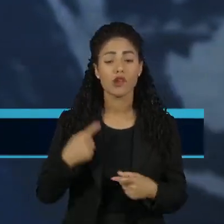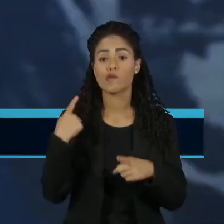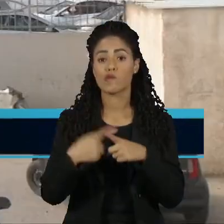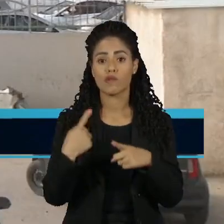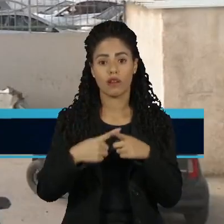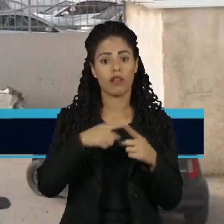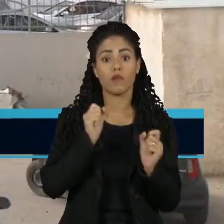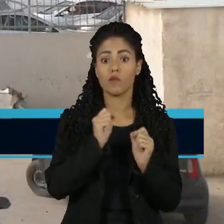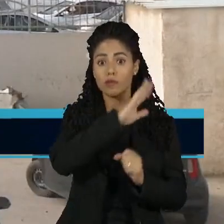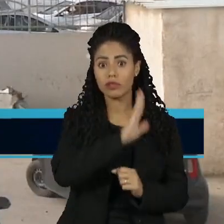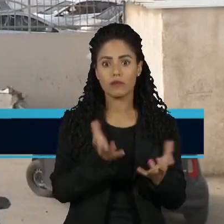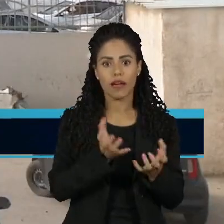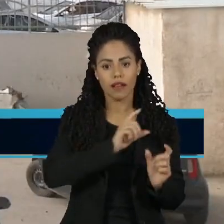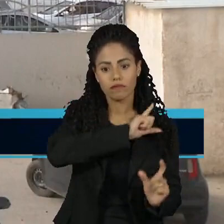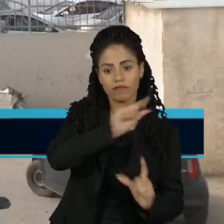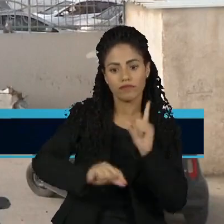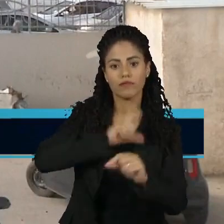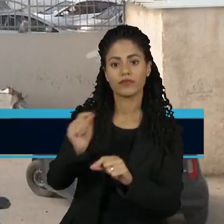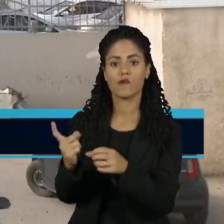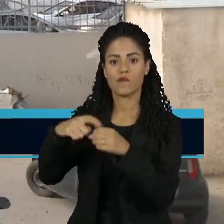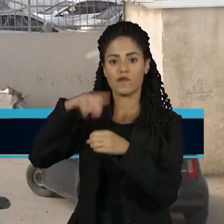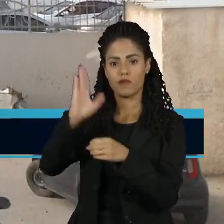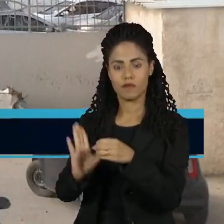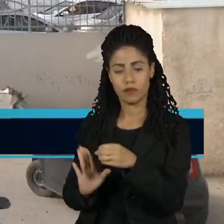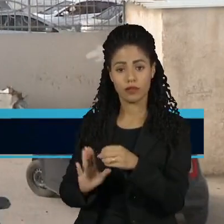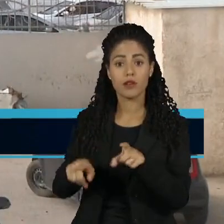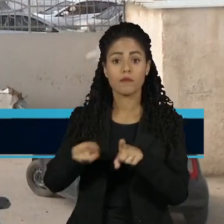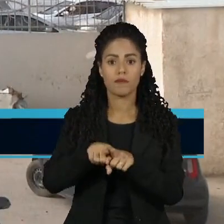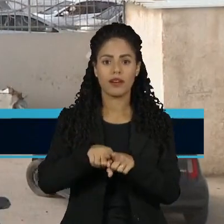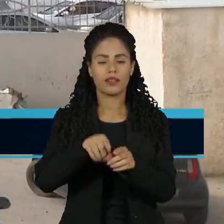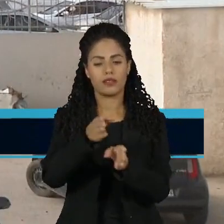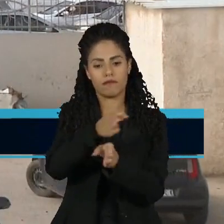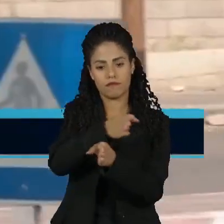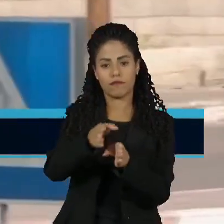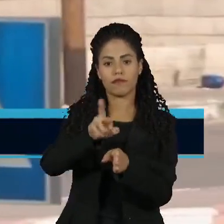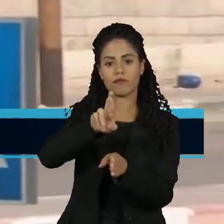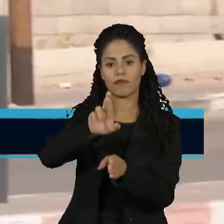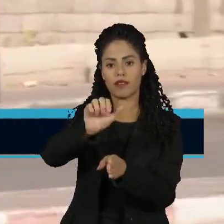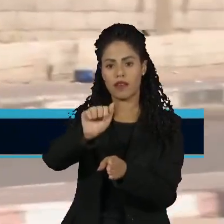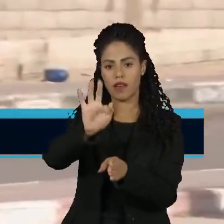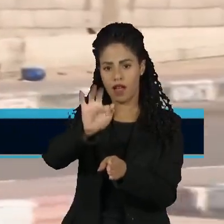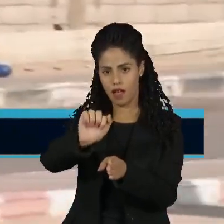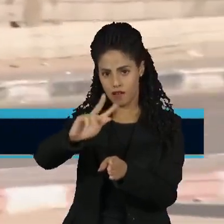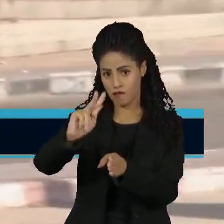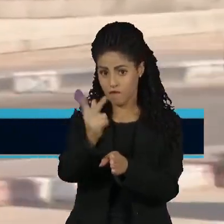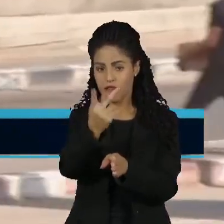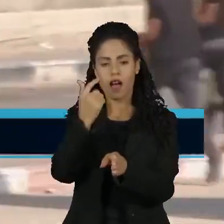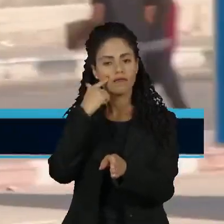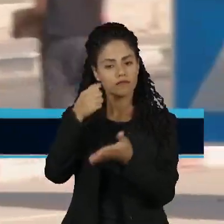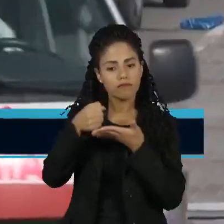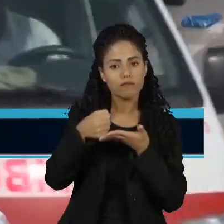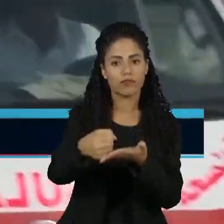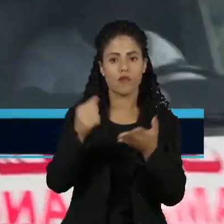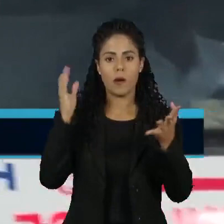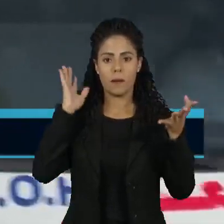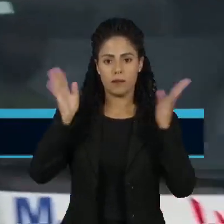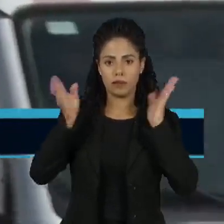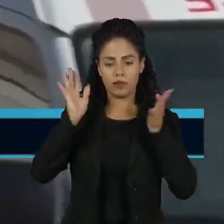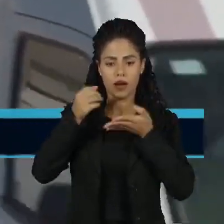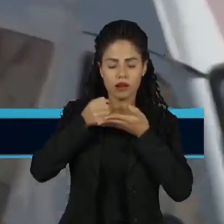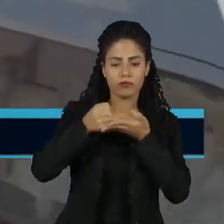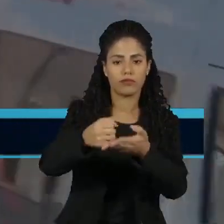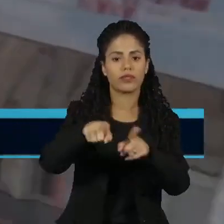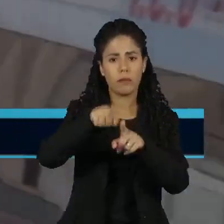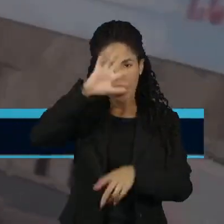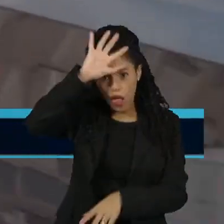palestino. É pela passagem de Rafah que entram os comboios carregando a ajuda humanitária e por onde passam os